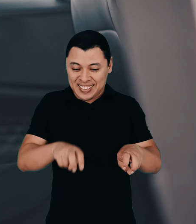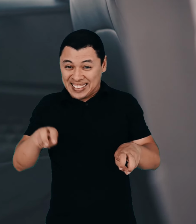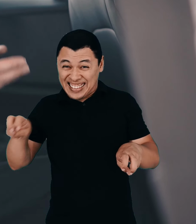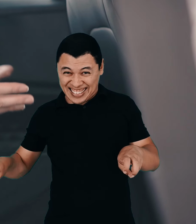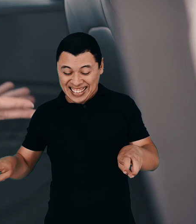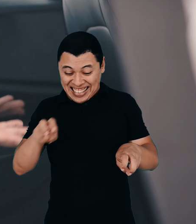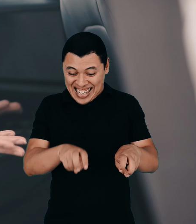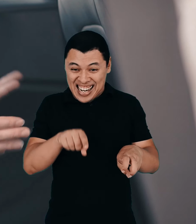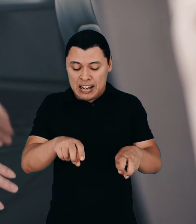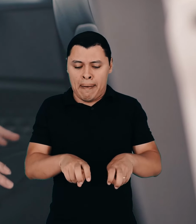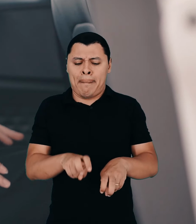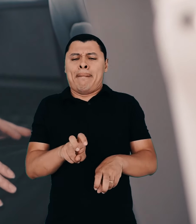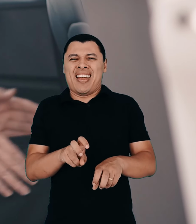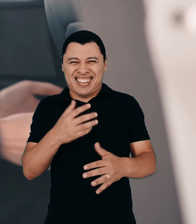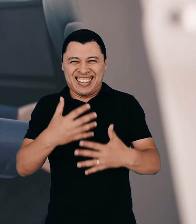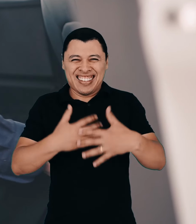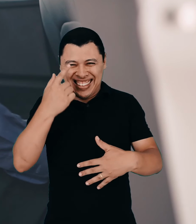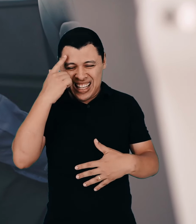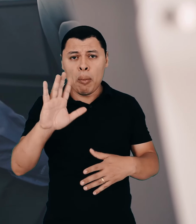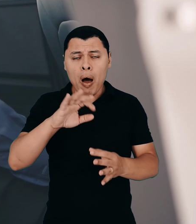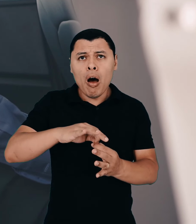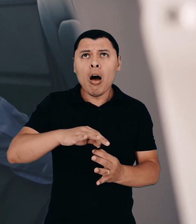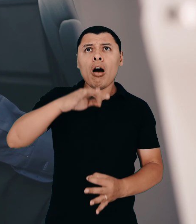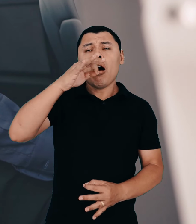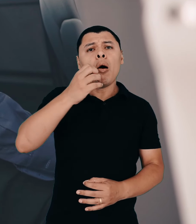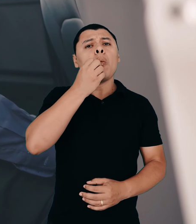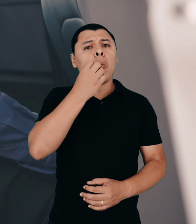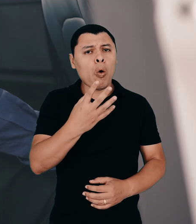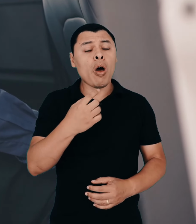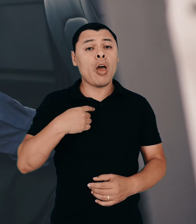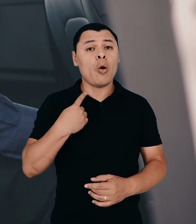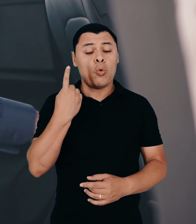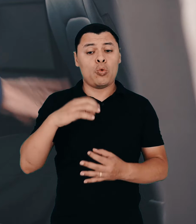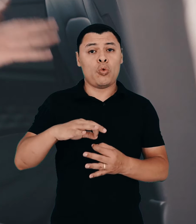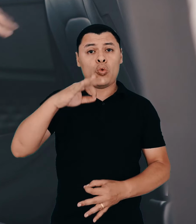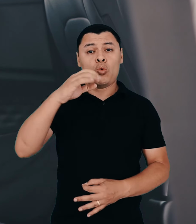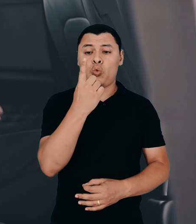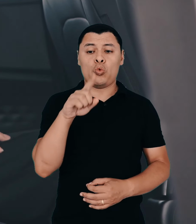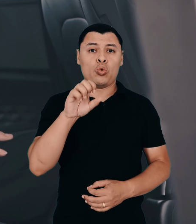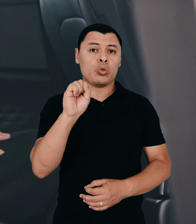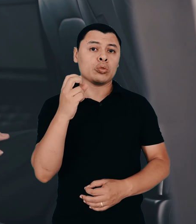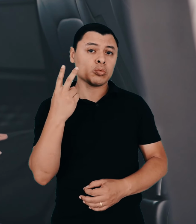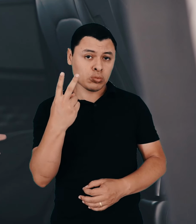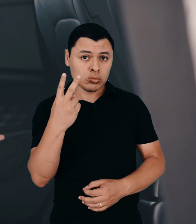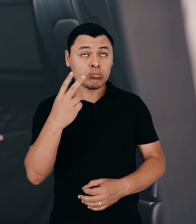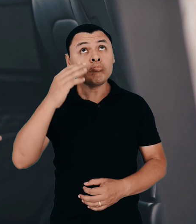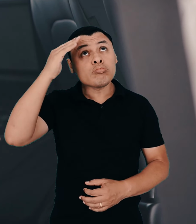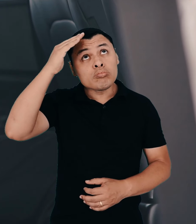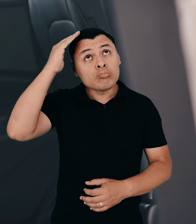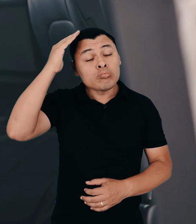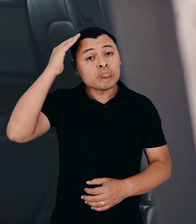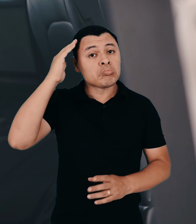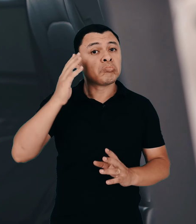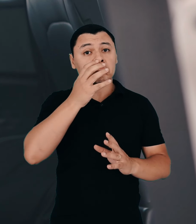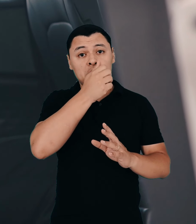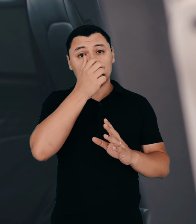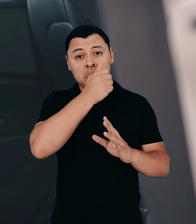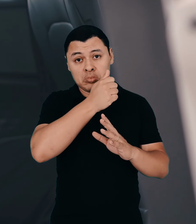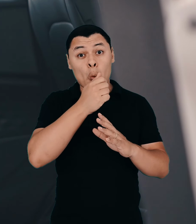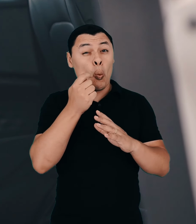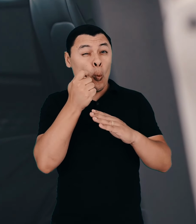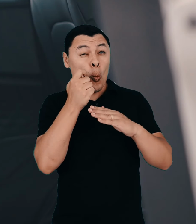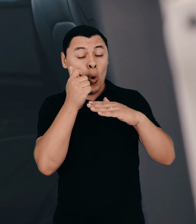chega a ser ruim. Nota, eu tenho 1,82 m, tem aqui os 4 dedos aqui para o meu joelho. Cabeça aqui não tem nenhum contato com o teto, mas estou